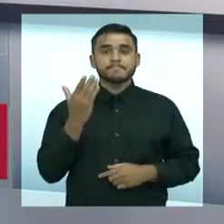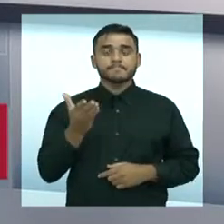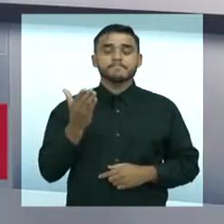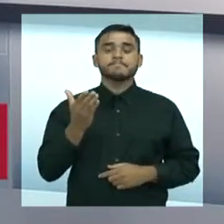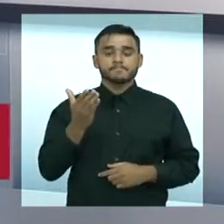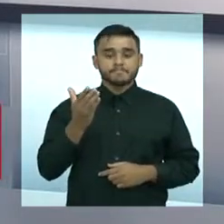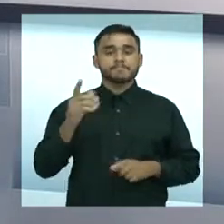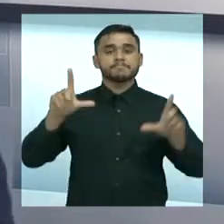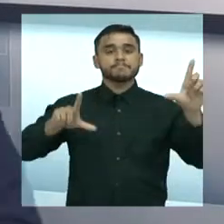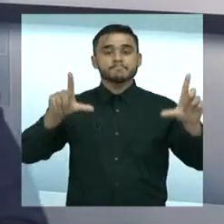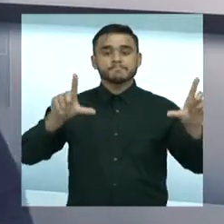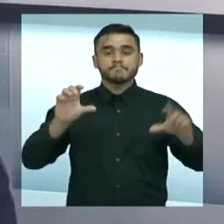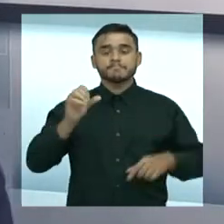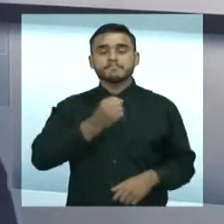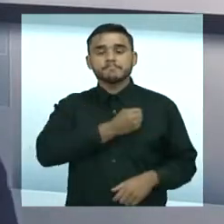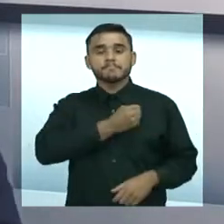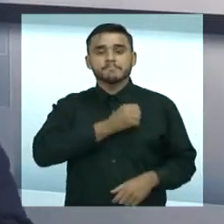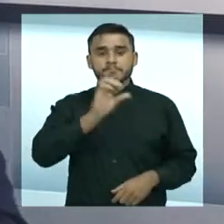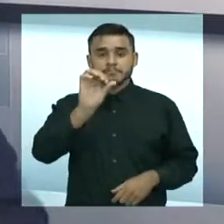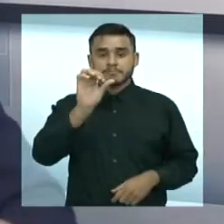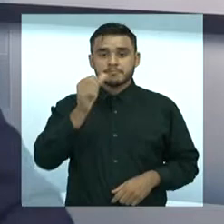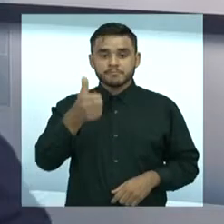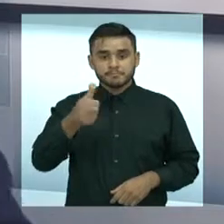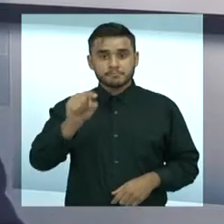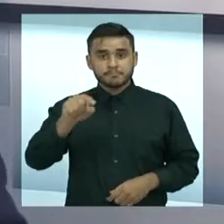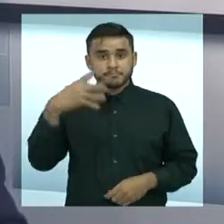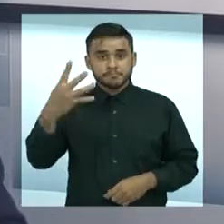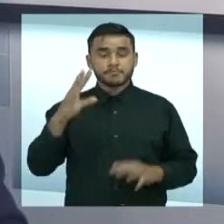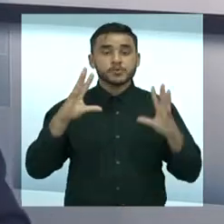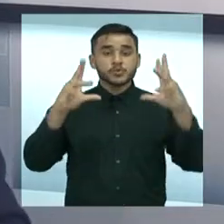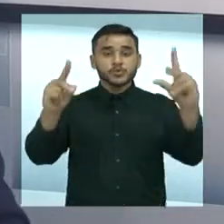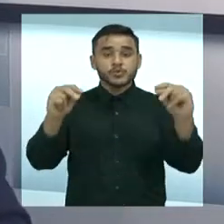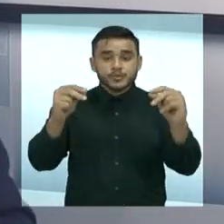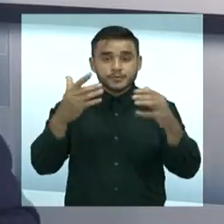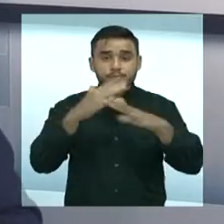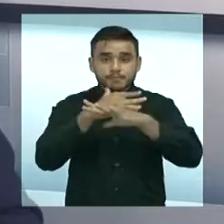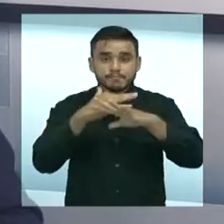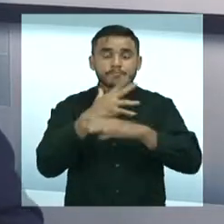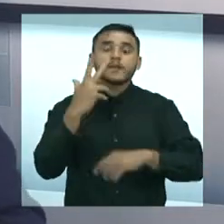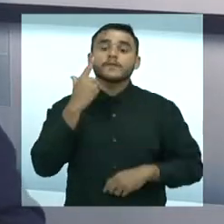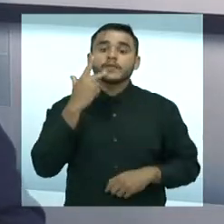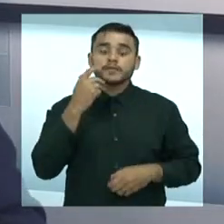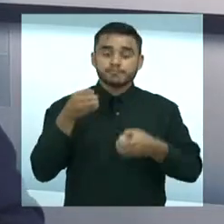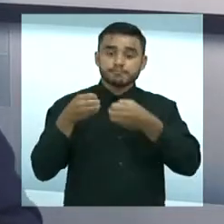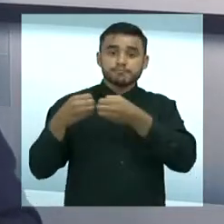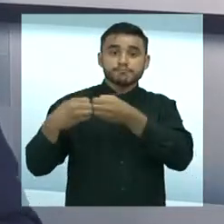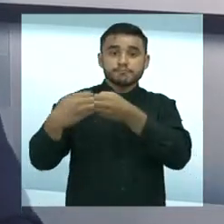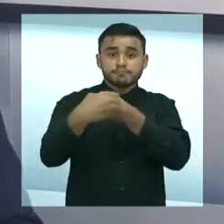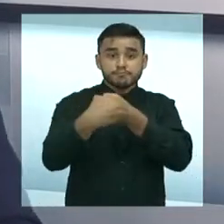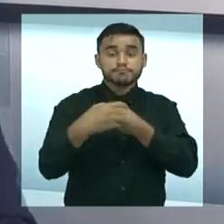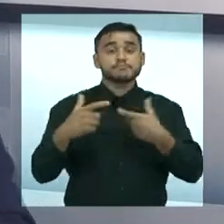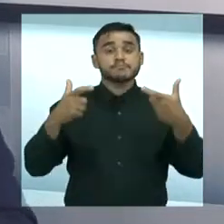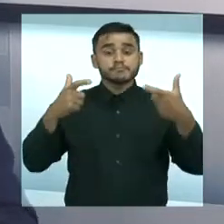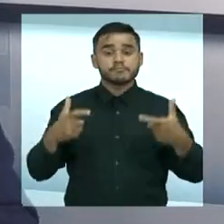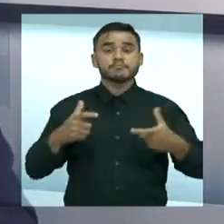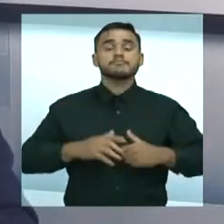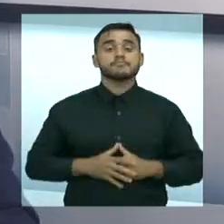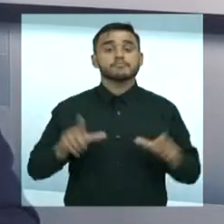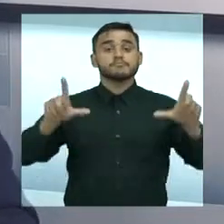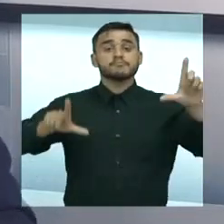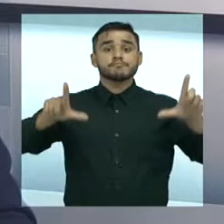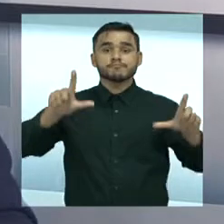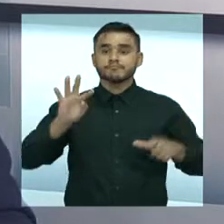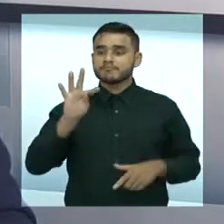canal 61.4 para toda Fortaleza e região metropolitana, e também pela TV